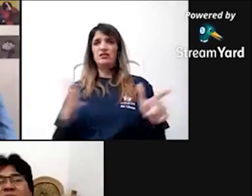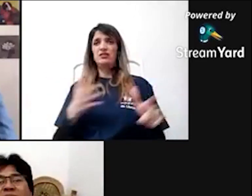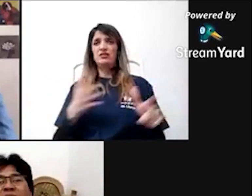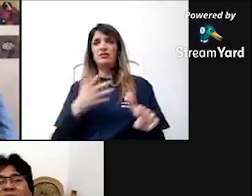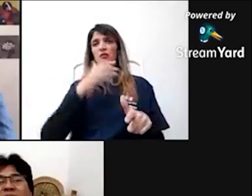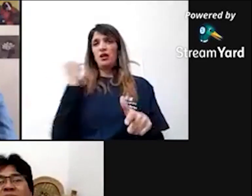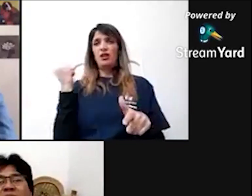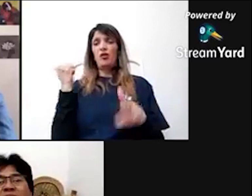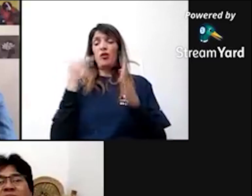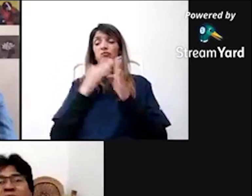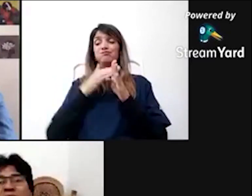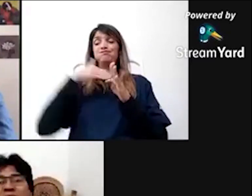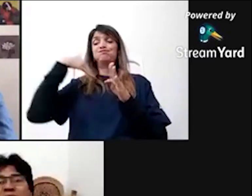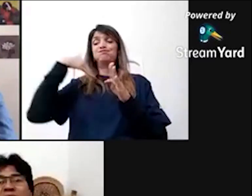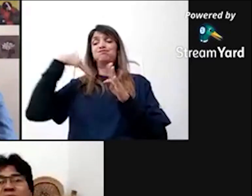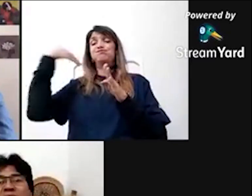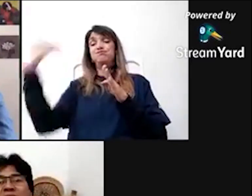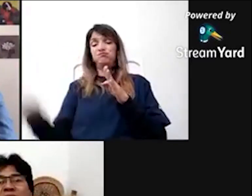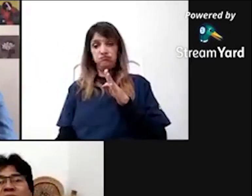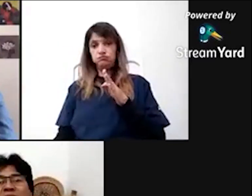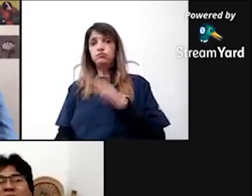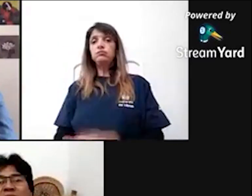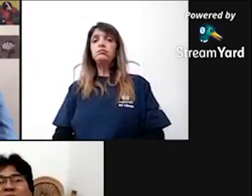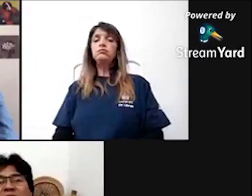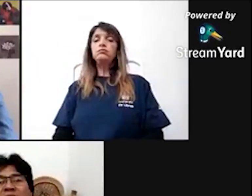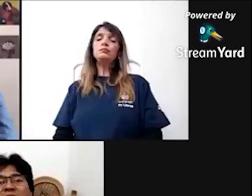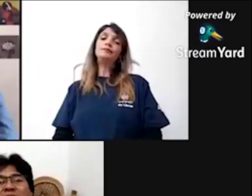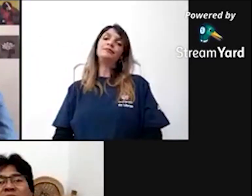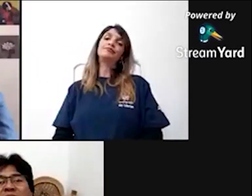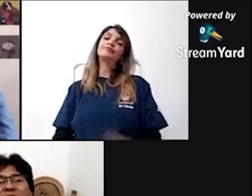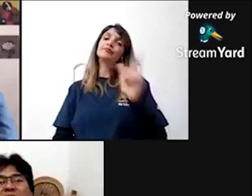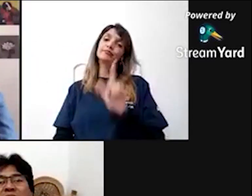disso, tá certo? É claro que muitos ainda vão